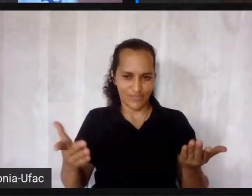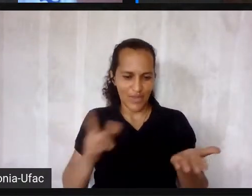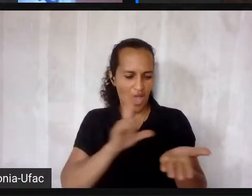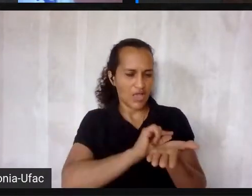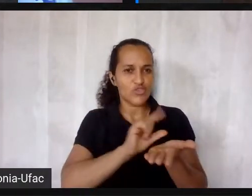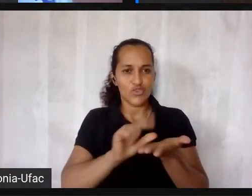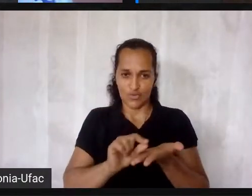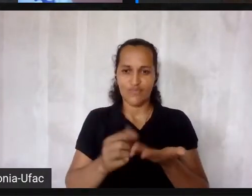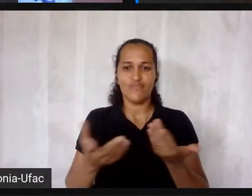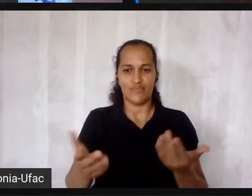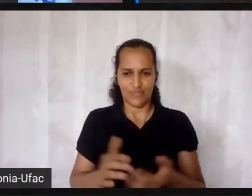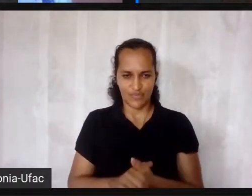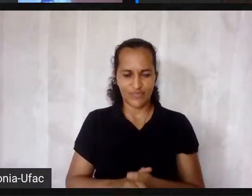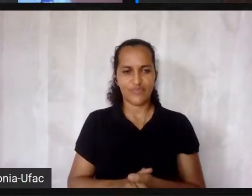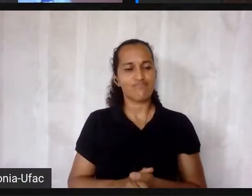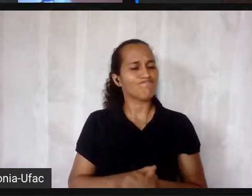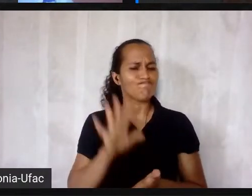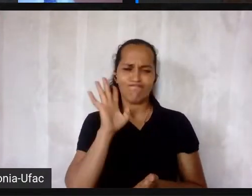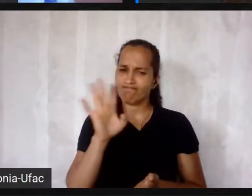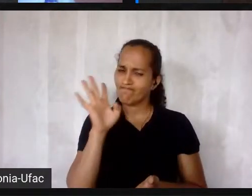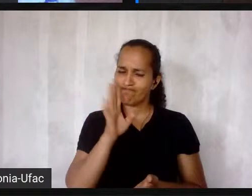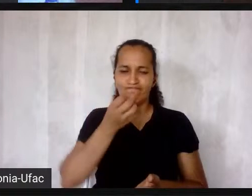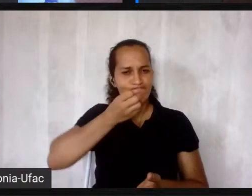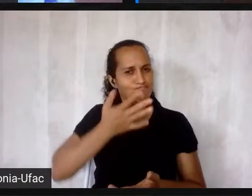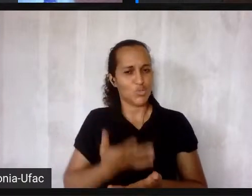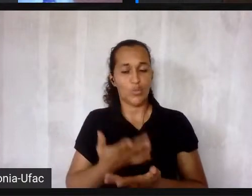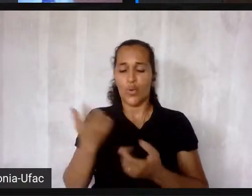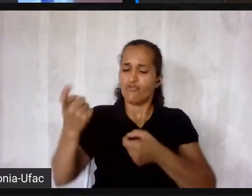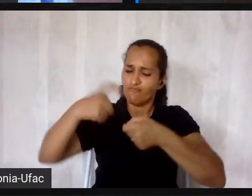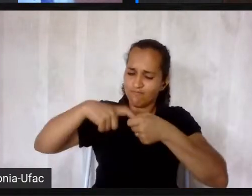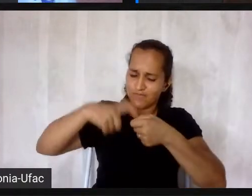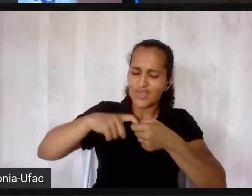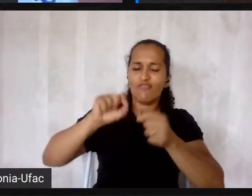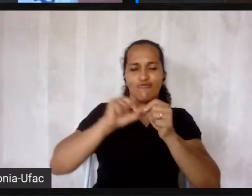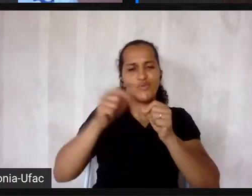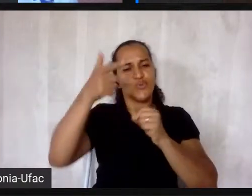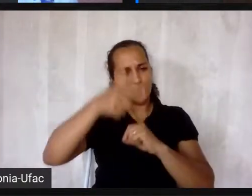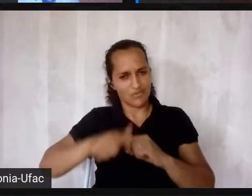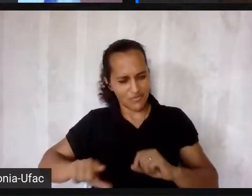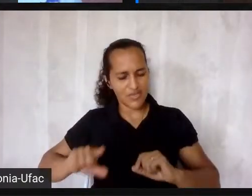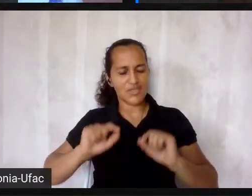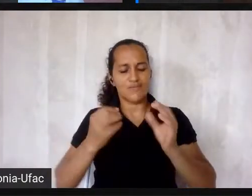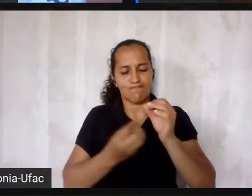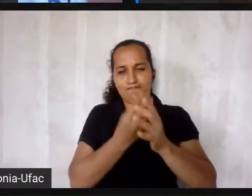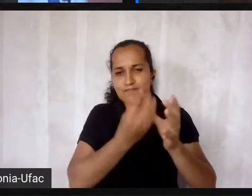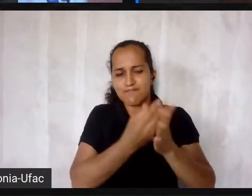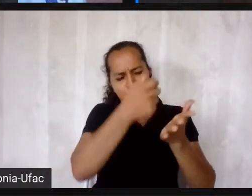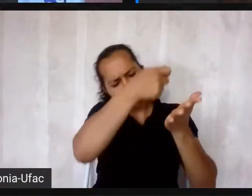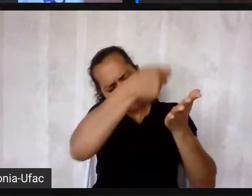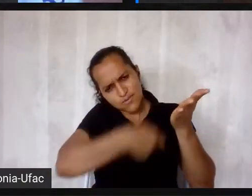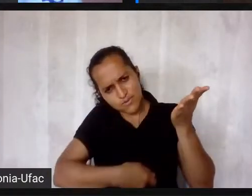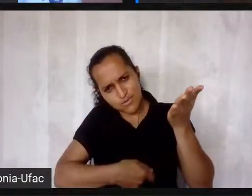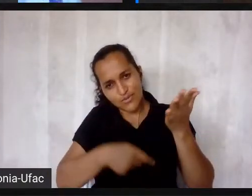Nossa, gente, você achou de bola. Nós temos que voltar realmente a fazer essa produção. A senhora entendeu a pergunta do